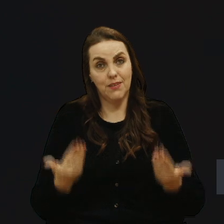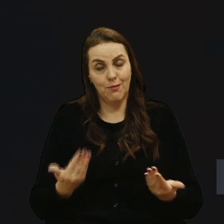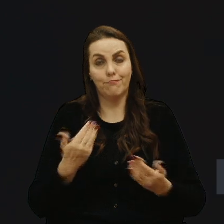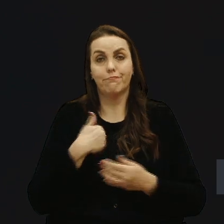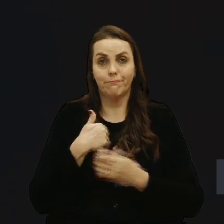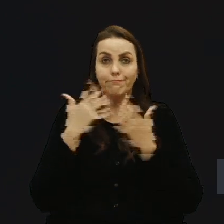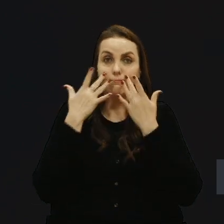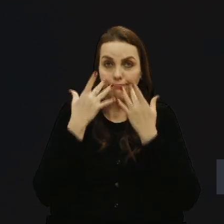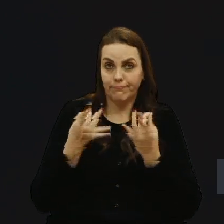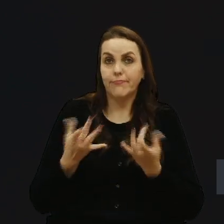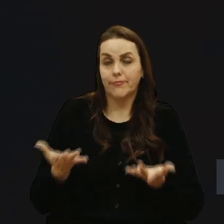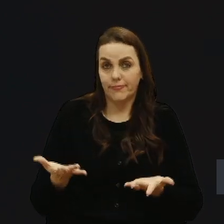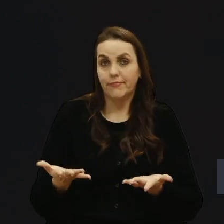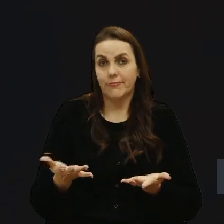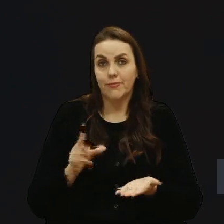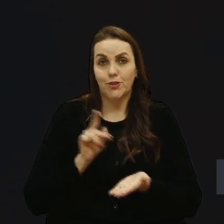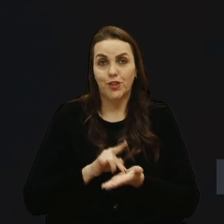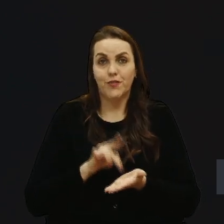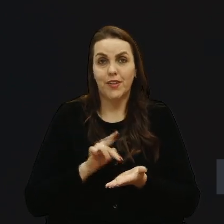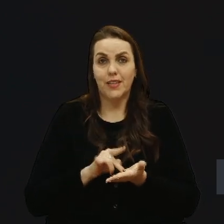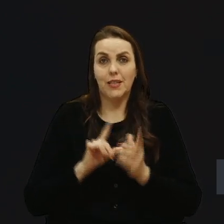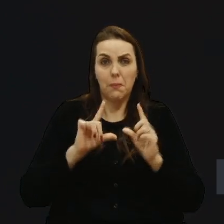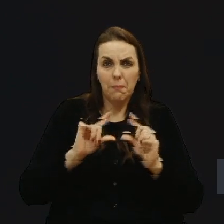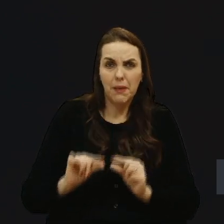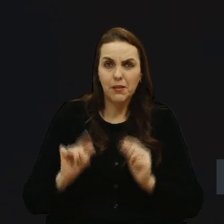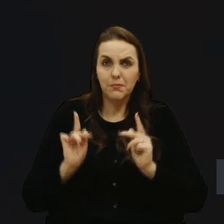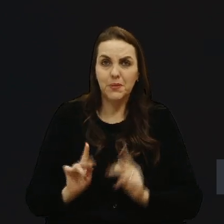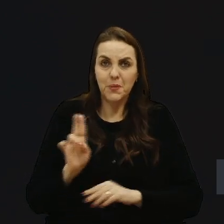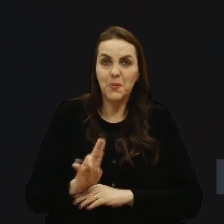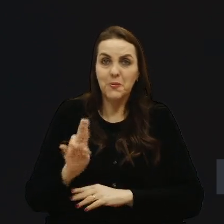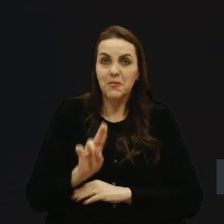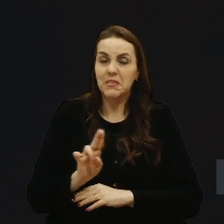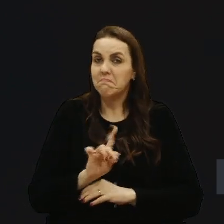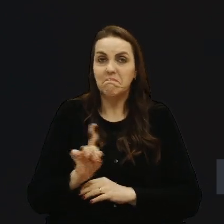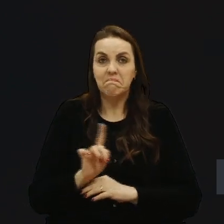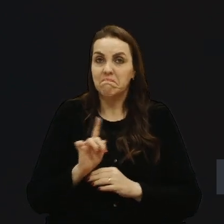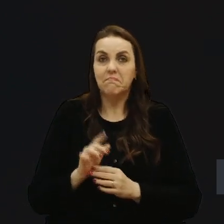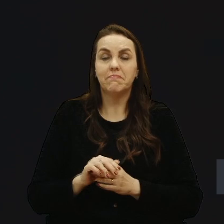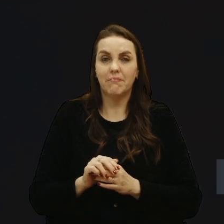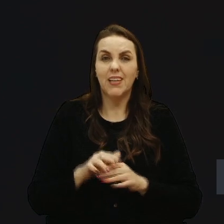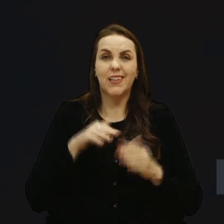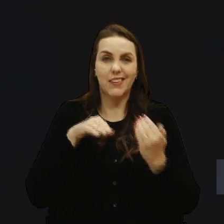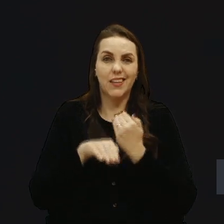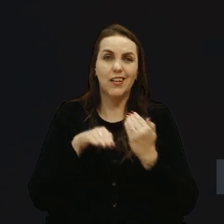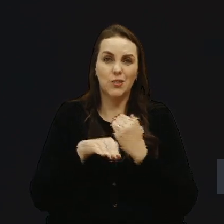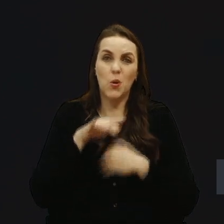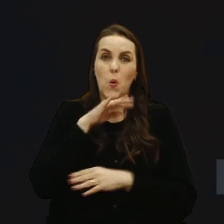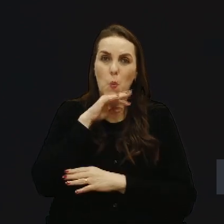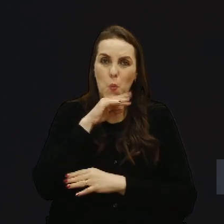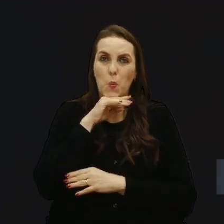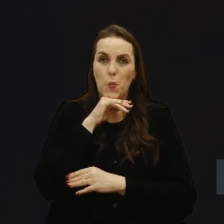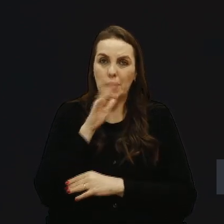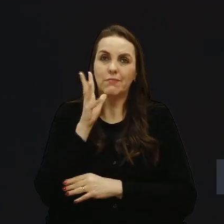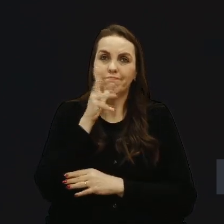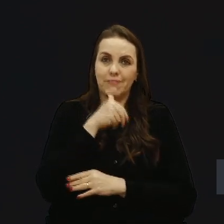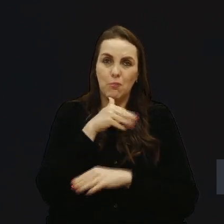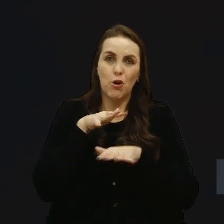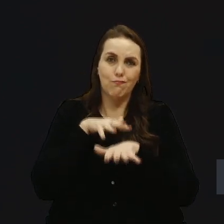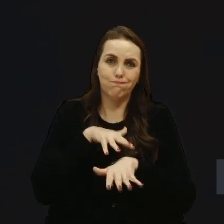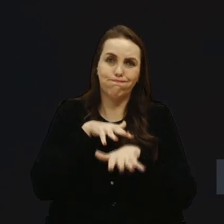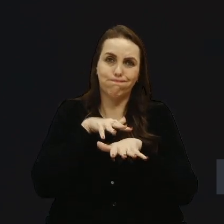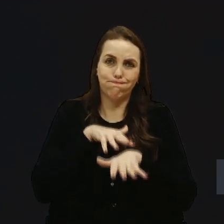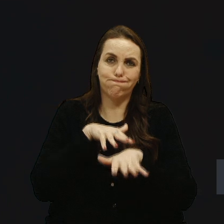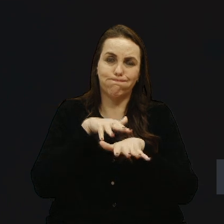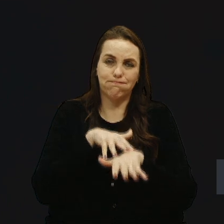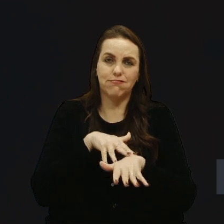atenção porque eu achava de fato que eram menos pessoas que usavam. Para além disso, o trânsito muito ruim, né? Então, a gente demorou mais por conta do trânsito parado em